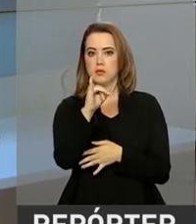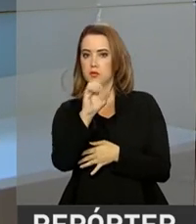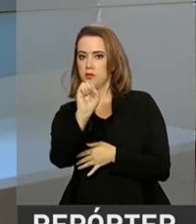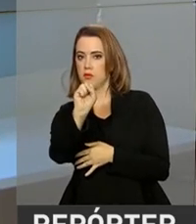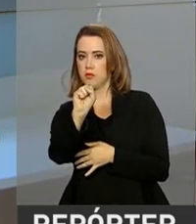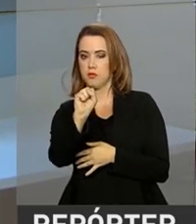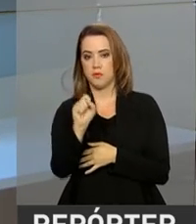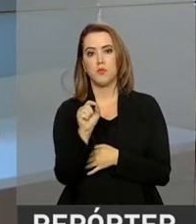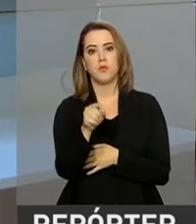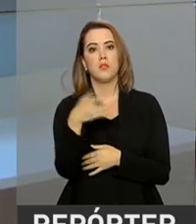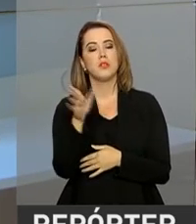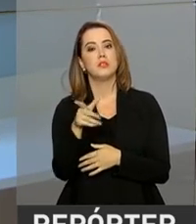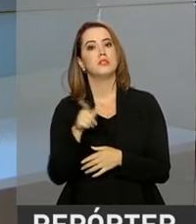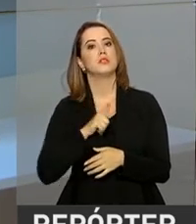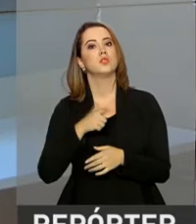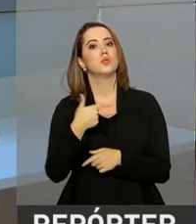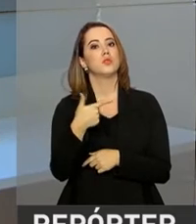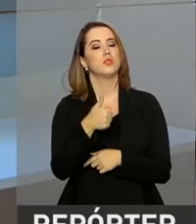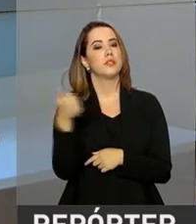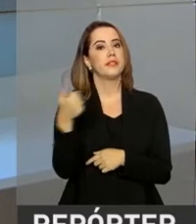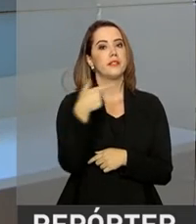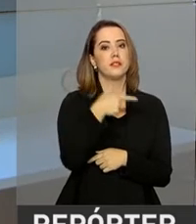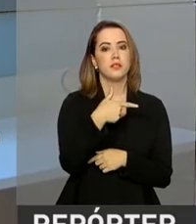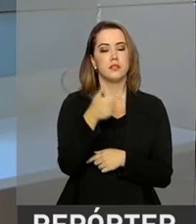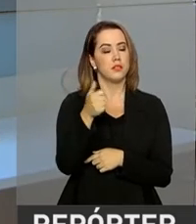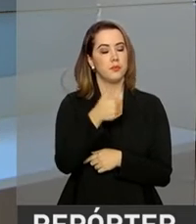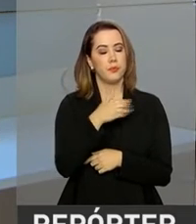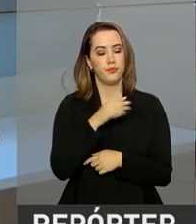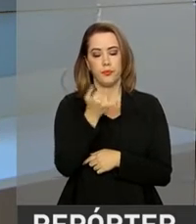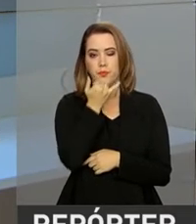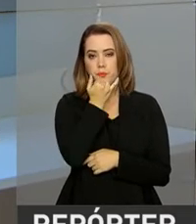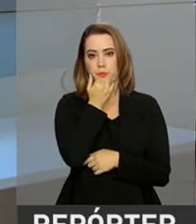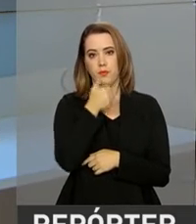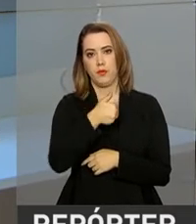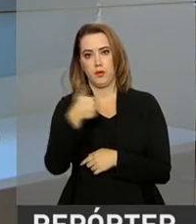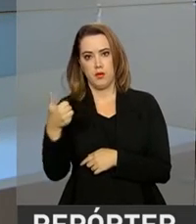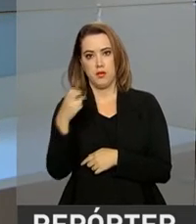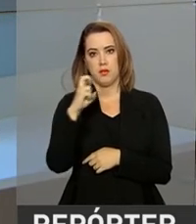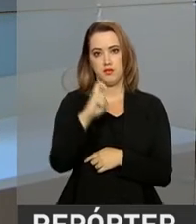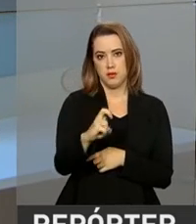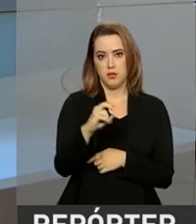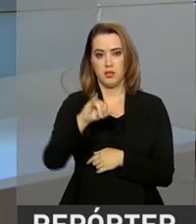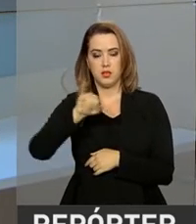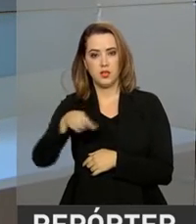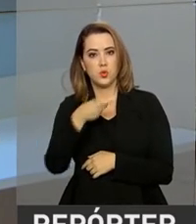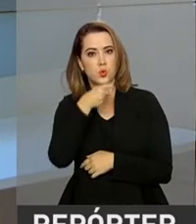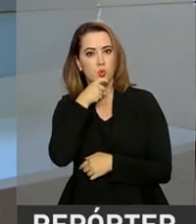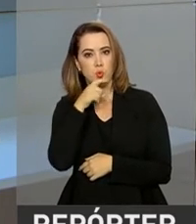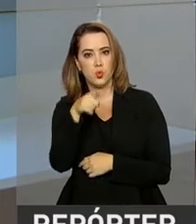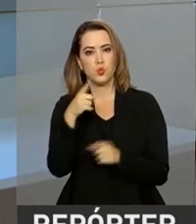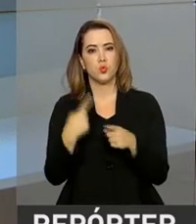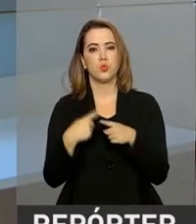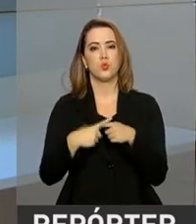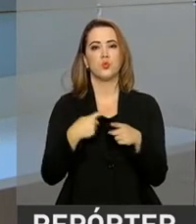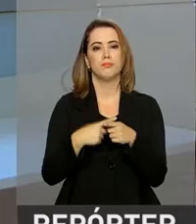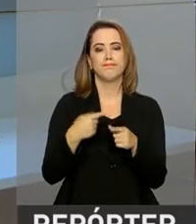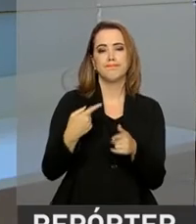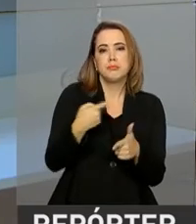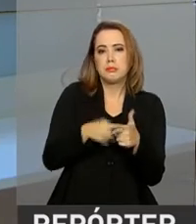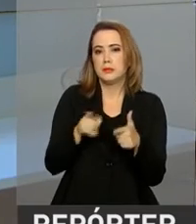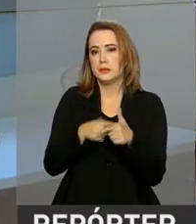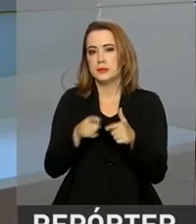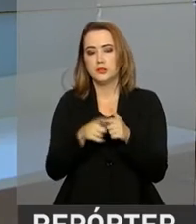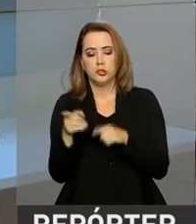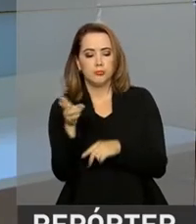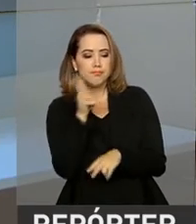foi alterado para 15 de julho a prorrogação foi por conta de ajustes na fórmula de cálculo para adaptação do